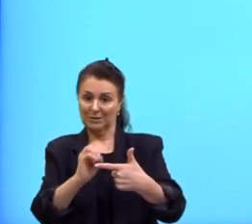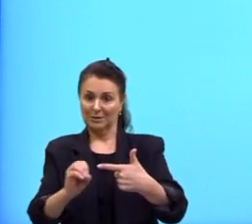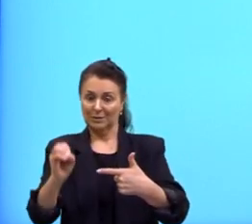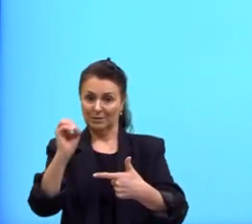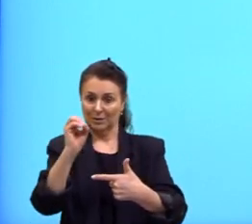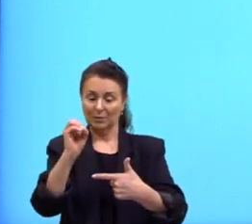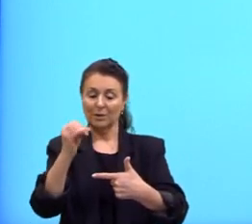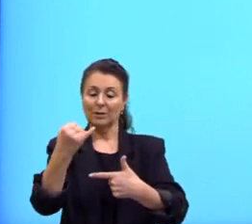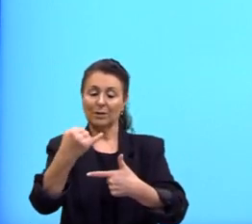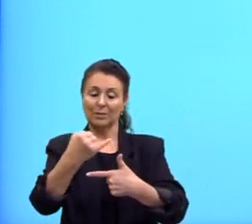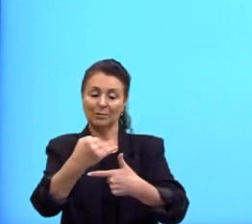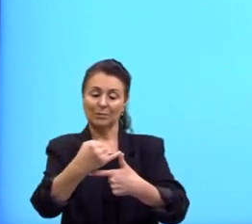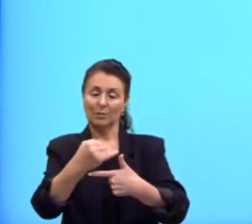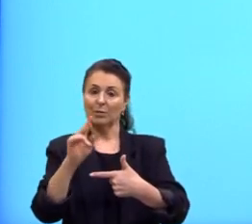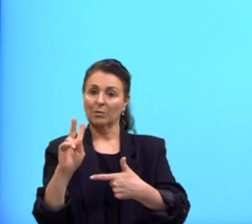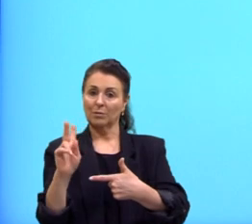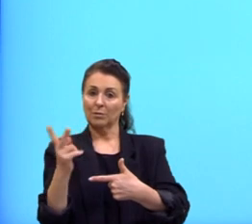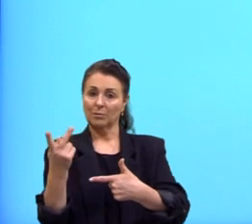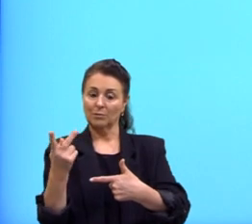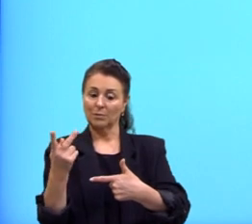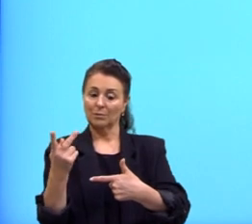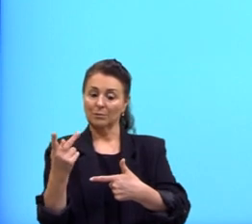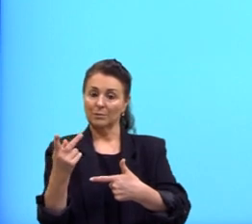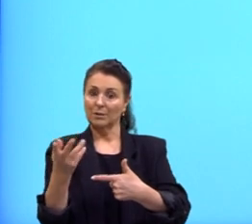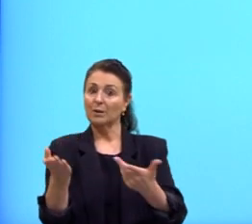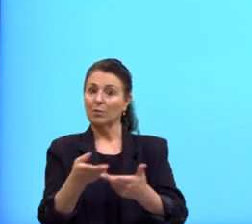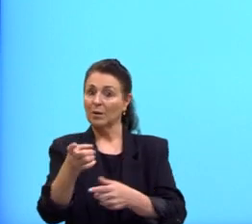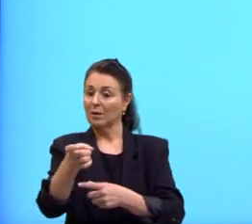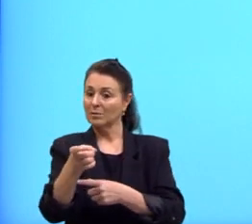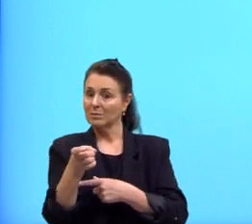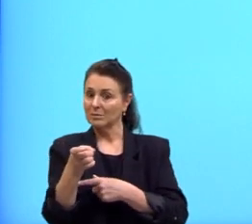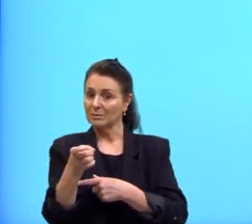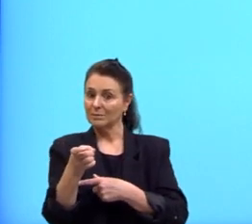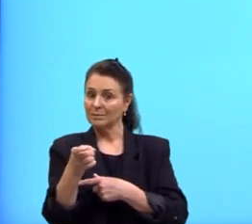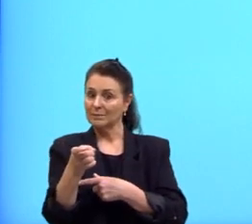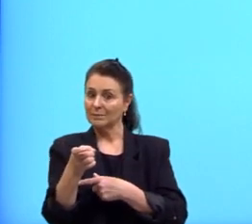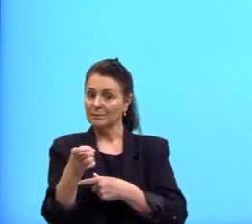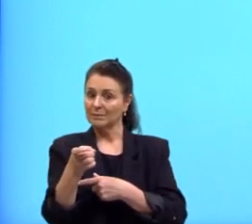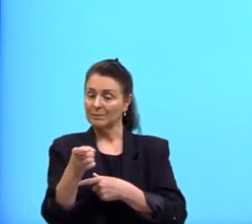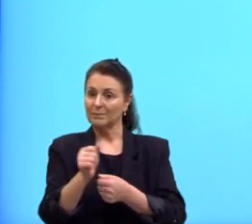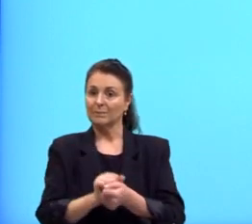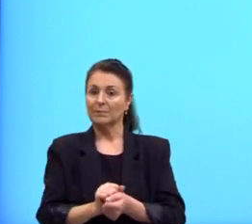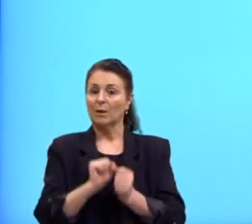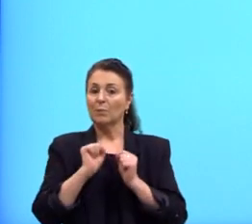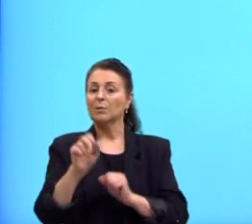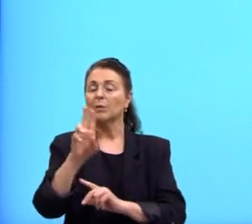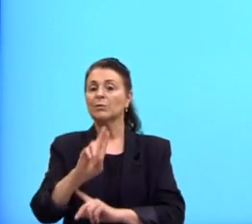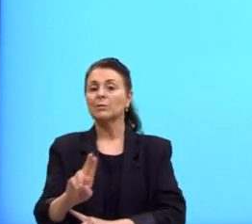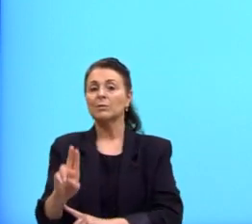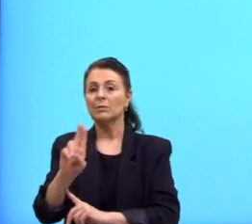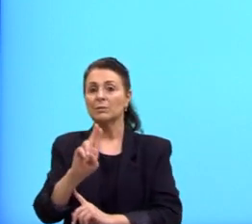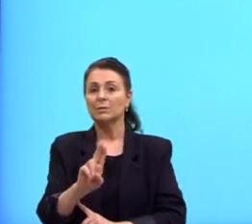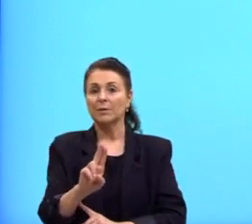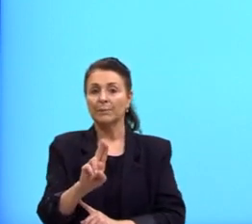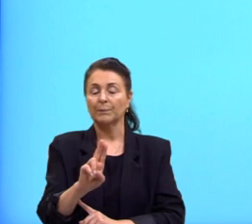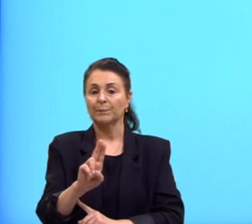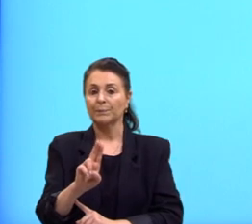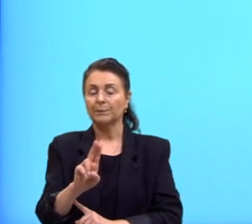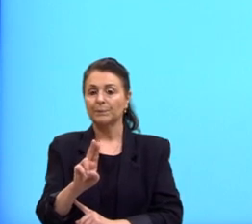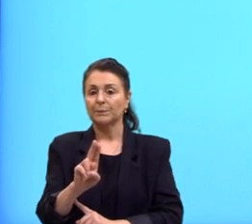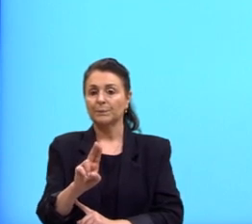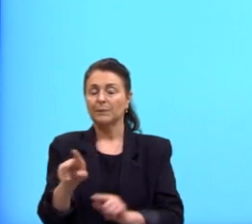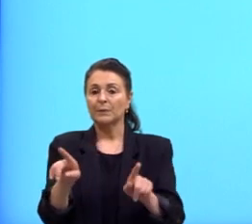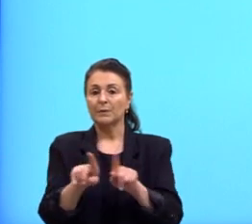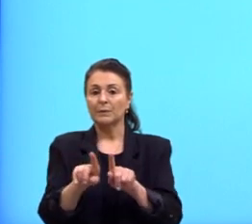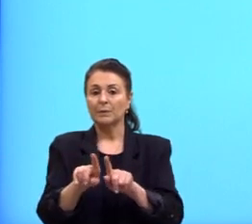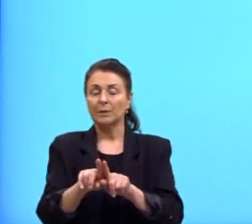também a hipotenusa que nós Já terminamos por x e aqui gente nós podemos utilizar a questão que nós